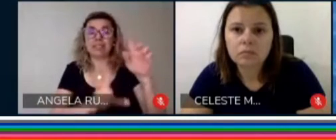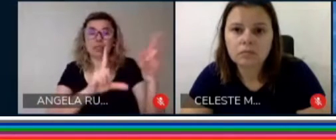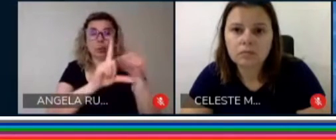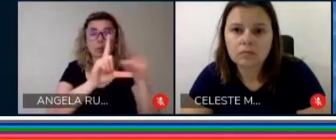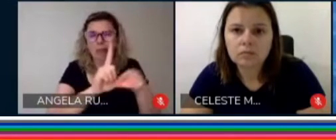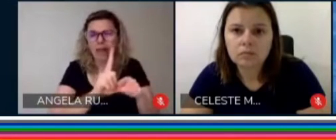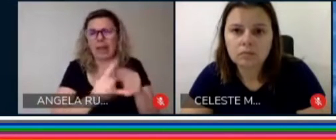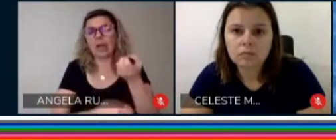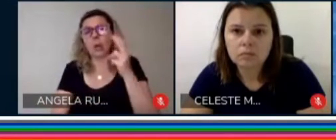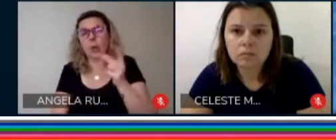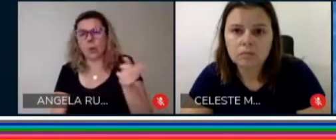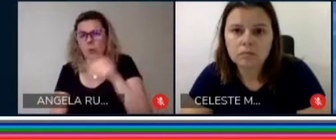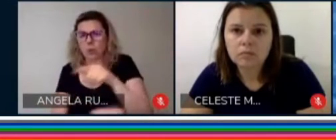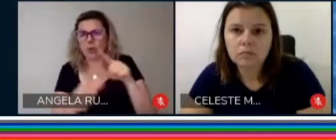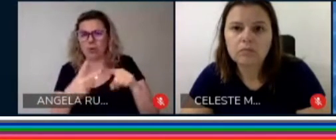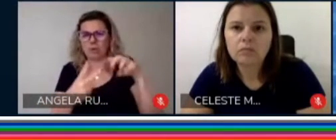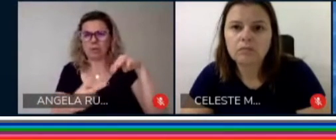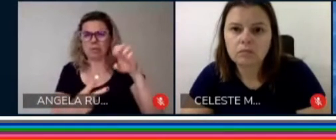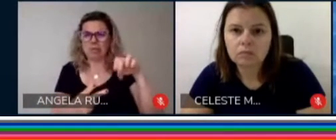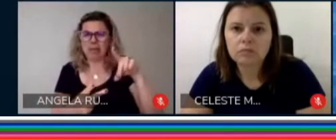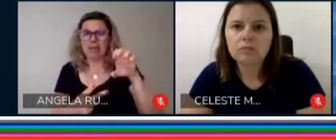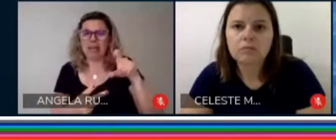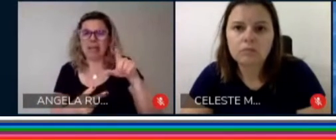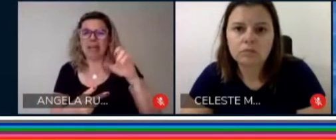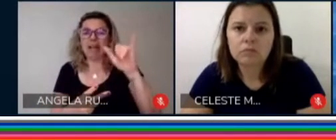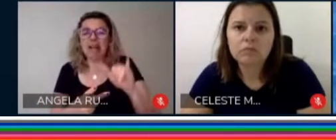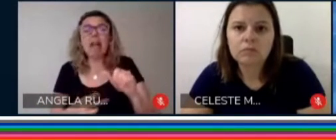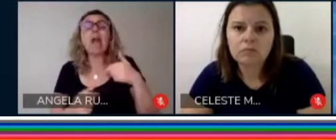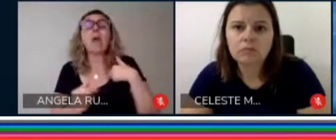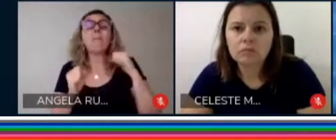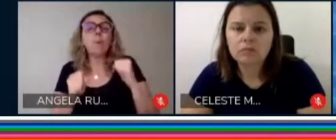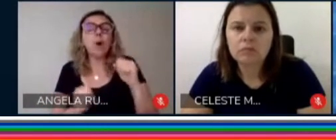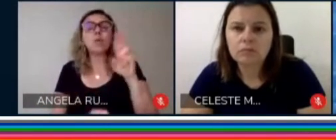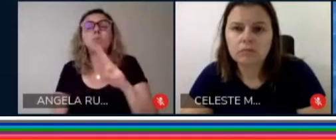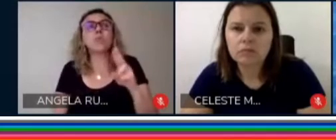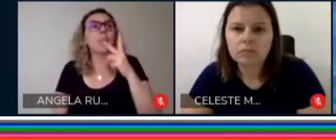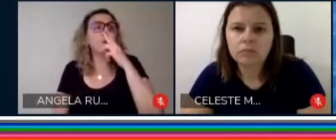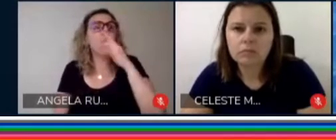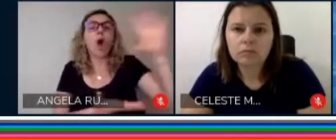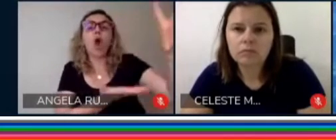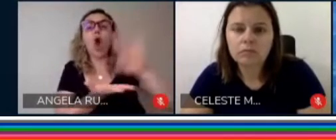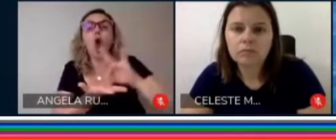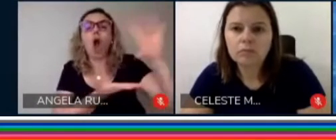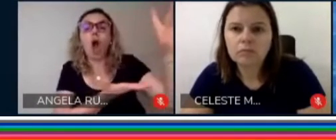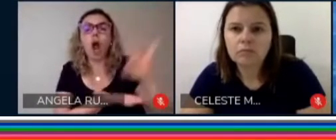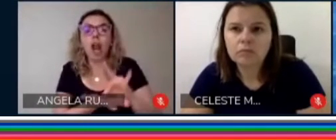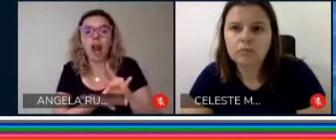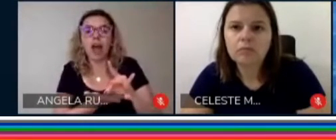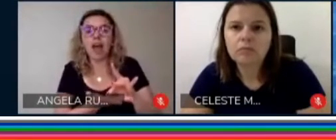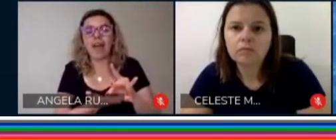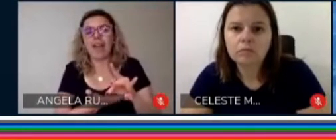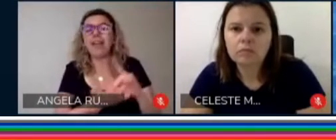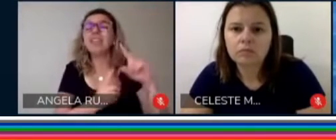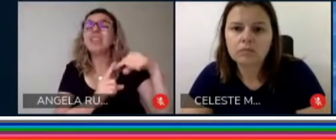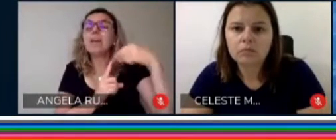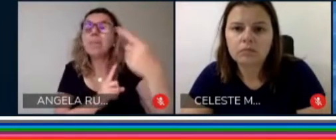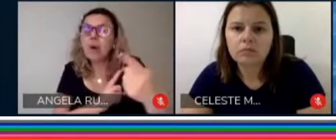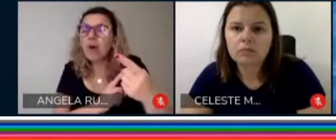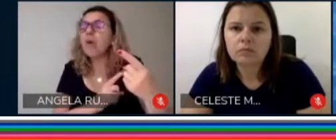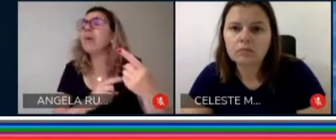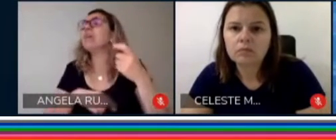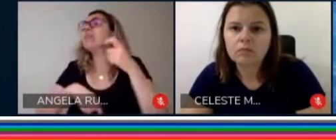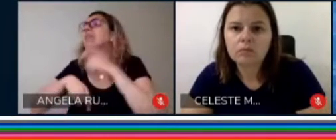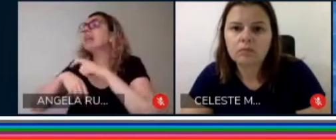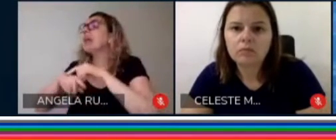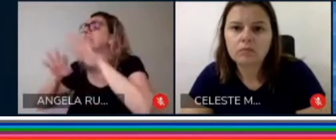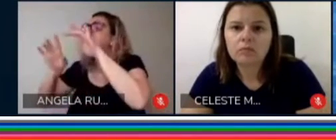te permite começar um processo de colagem, né? Uma colagem com a qual você vai conversar depois, quando você estiver